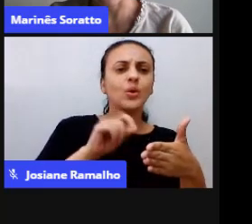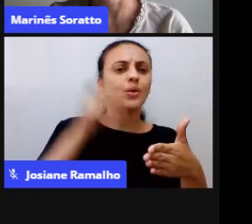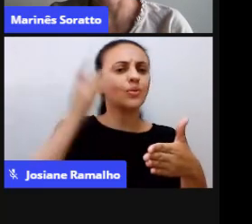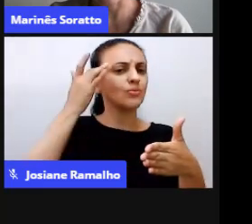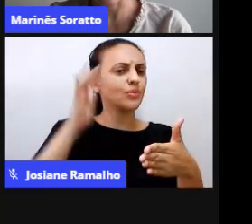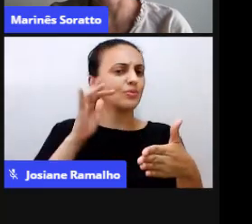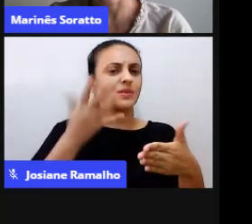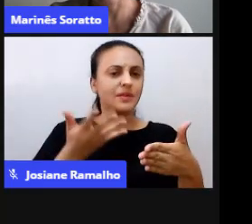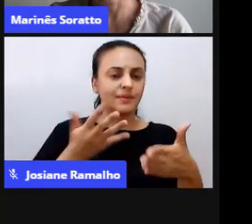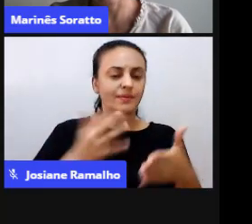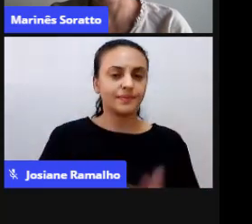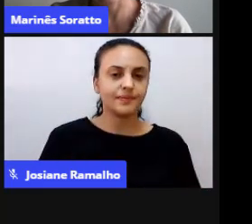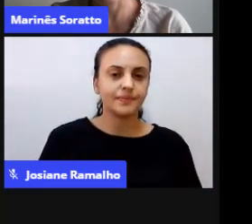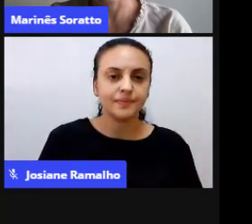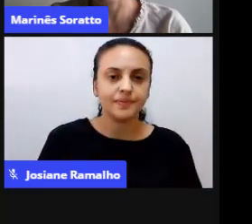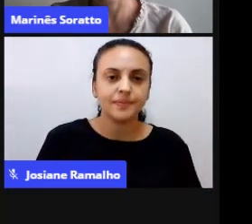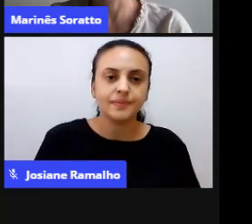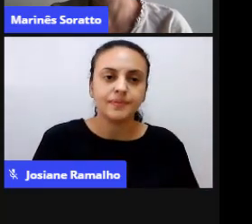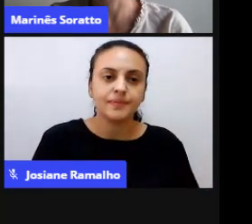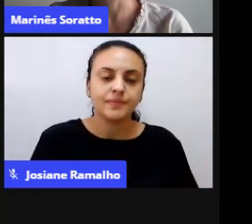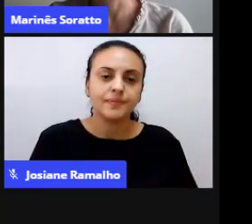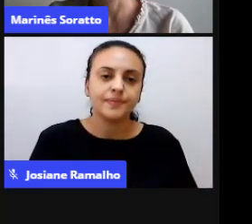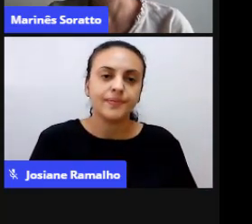Pode passar o próximo slide.